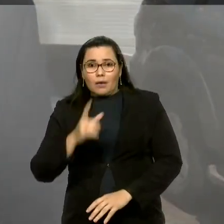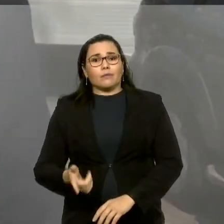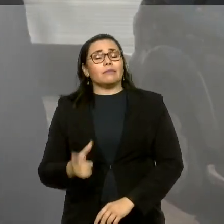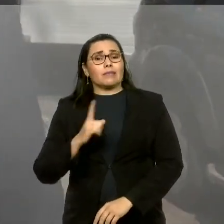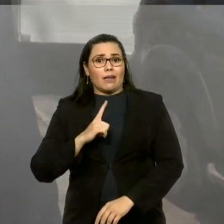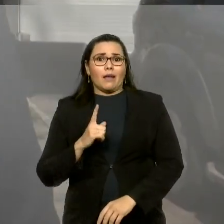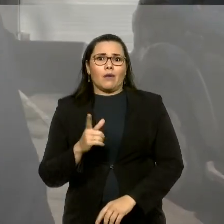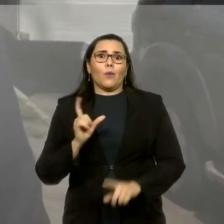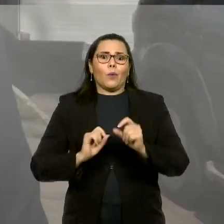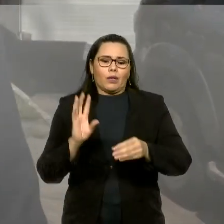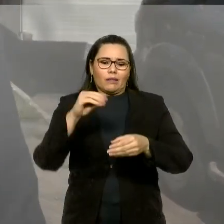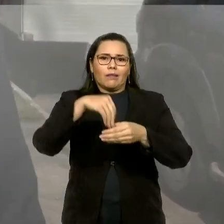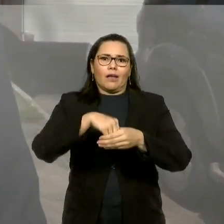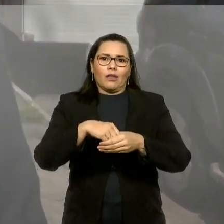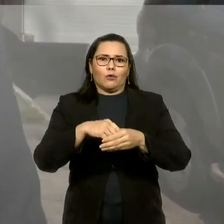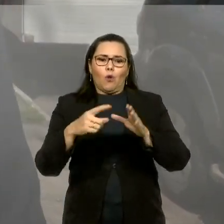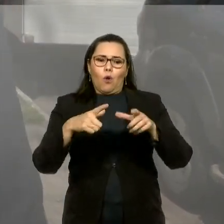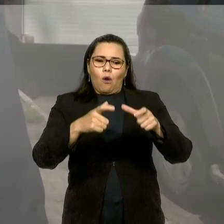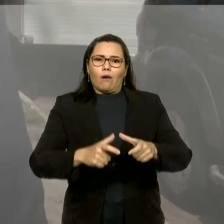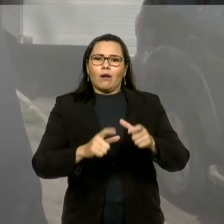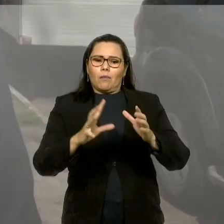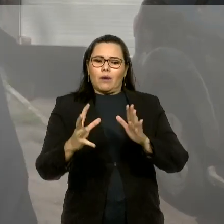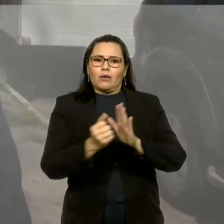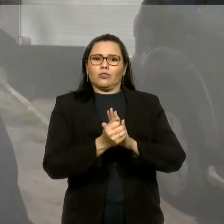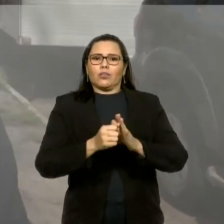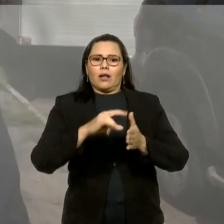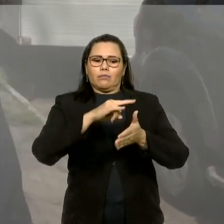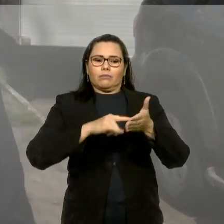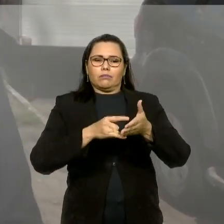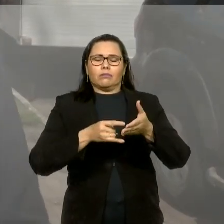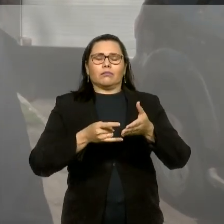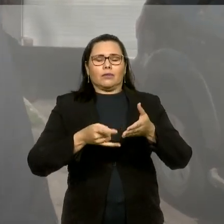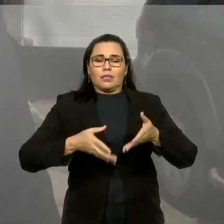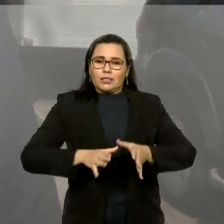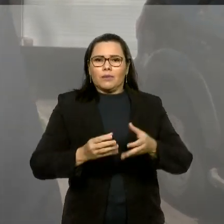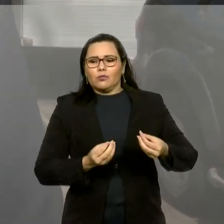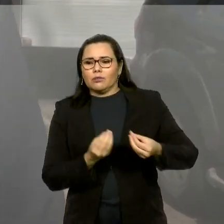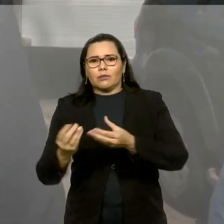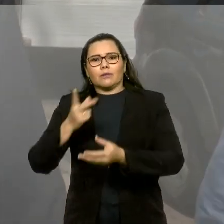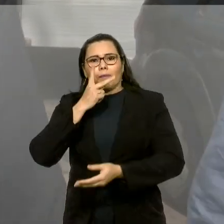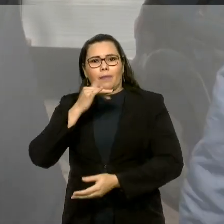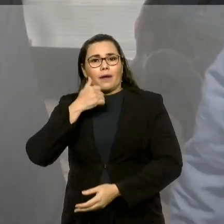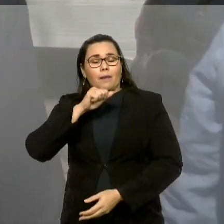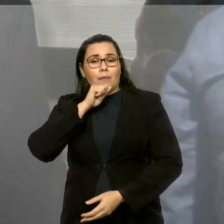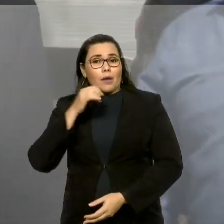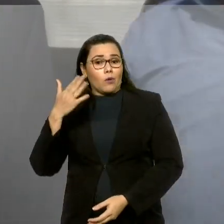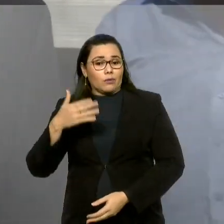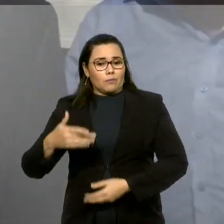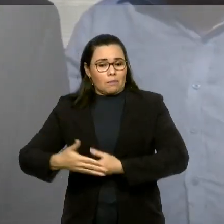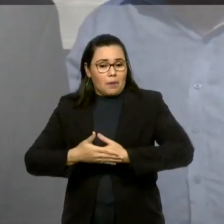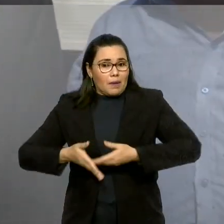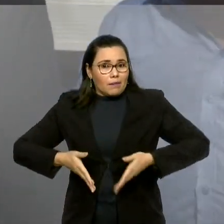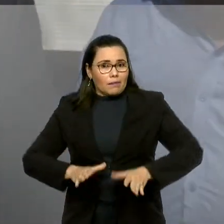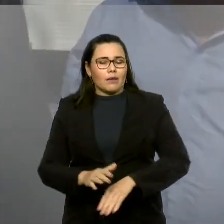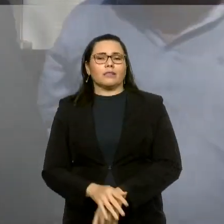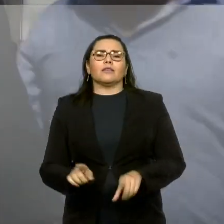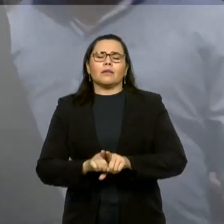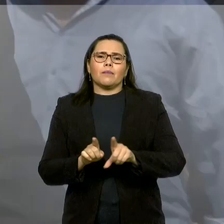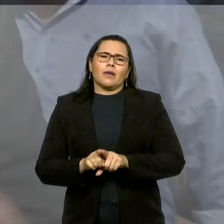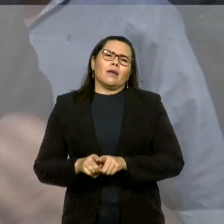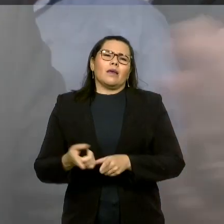já está incorporada esta esse serviço já entrega para mãe pro pai a ao nascer e aquelas crianças que nascem